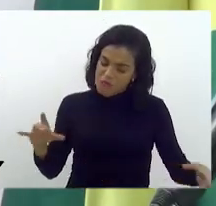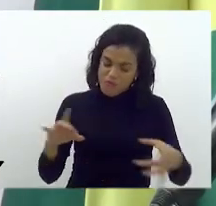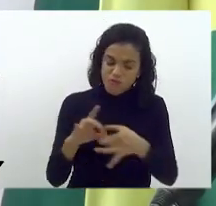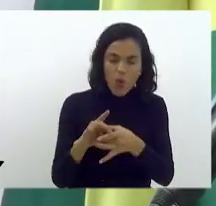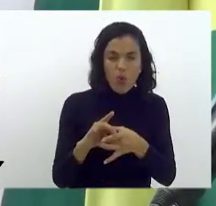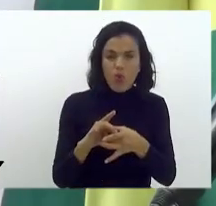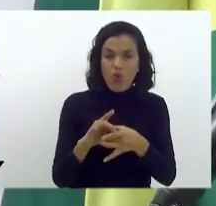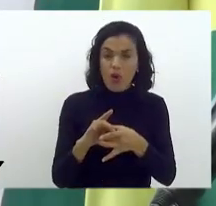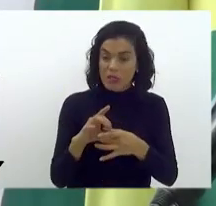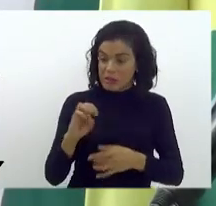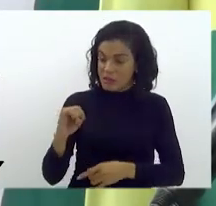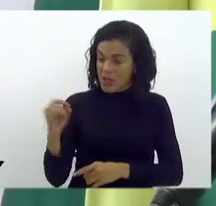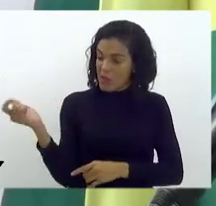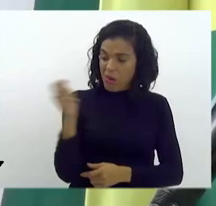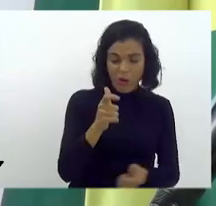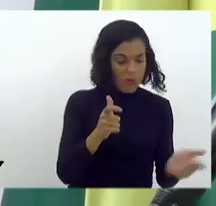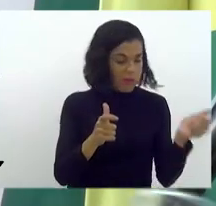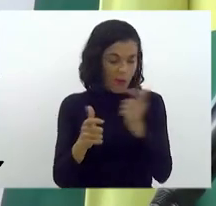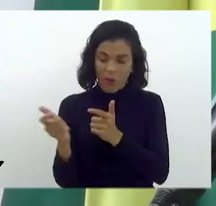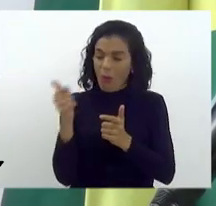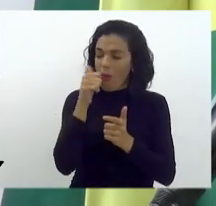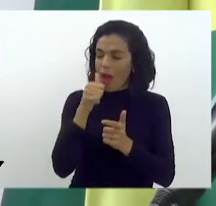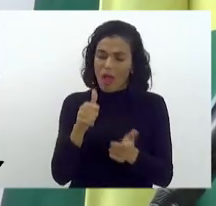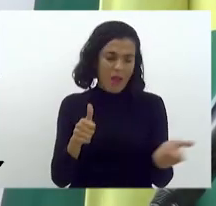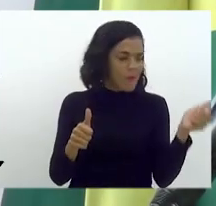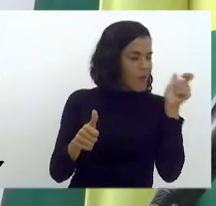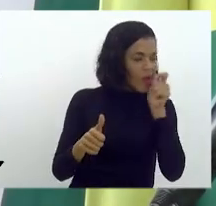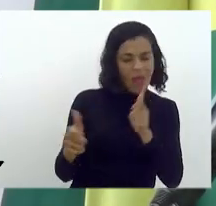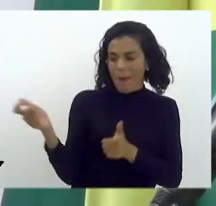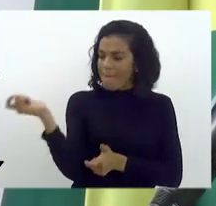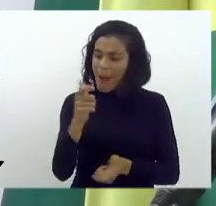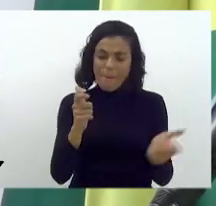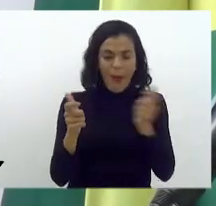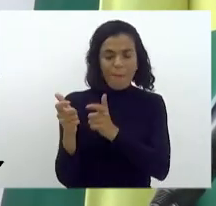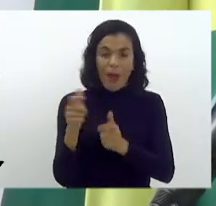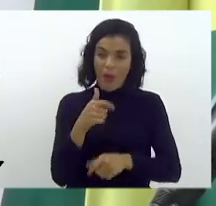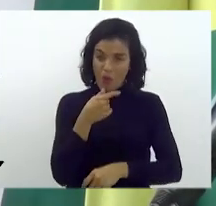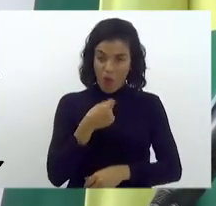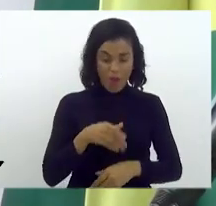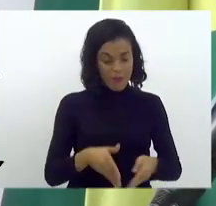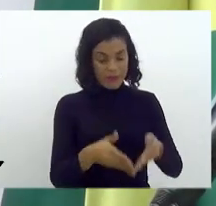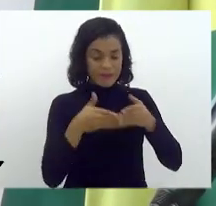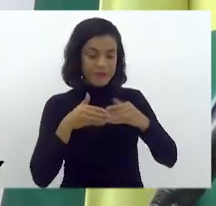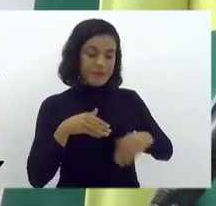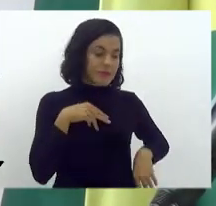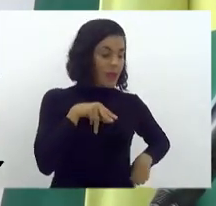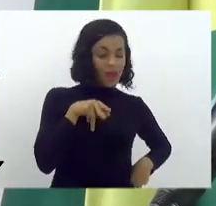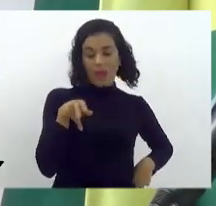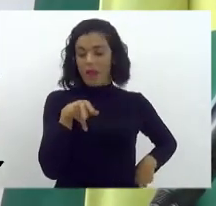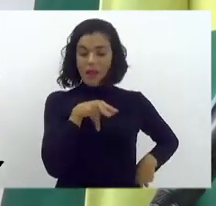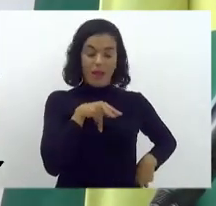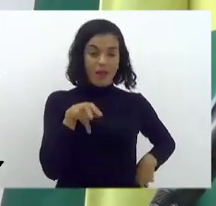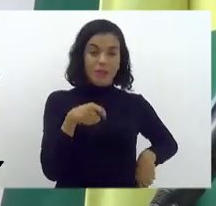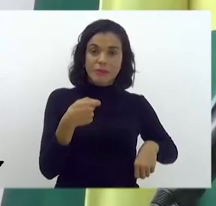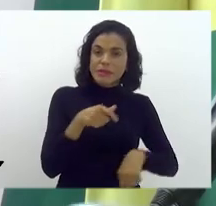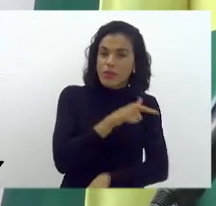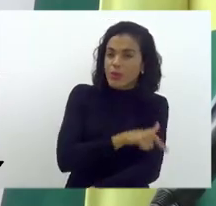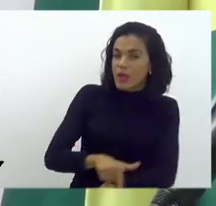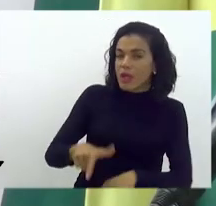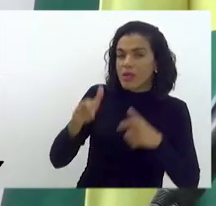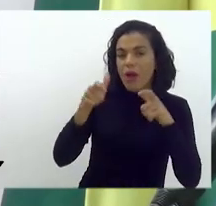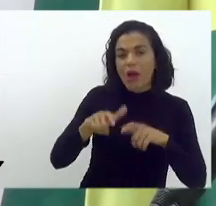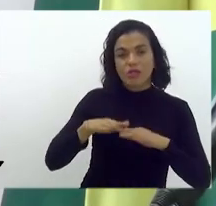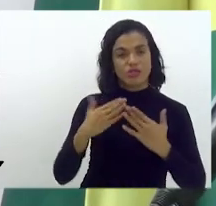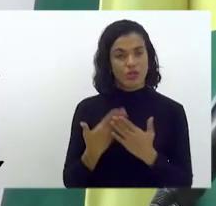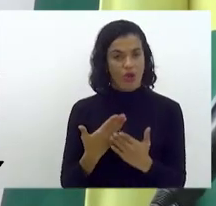porque se elas se atacam como é que o homem vai defender a gente tem que ter essa educação no colégio Quanto